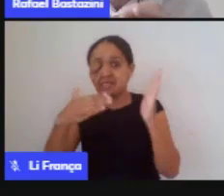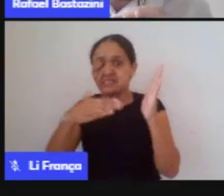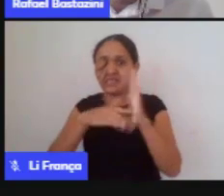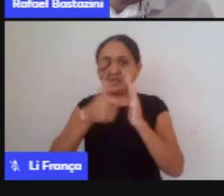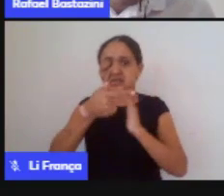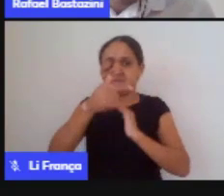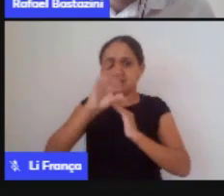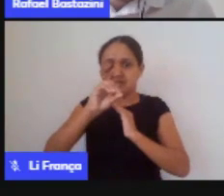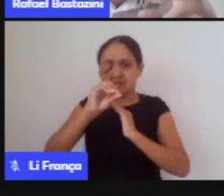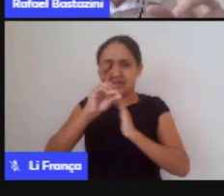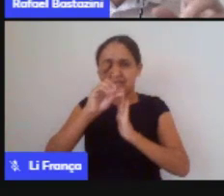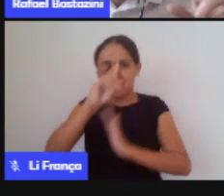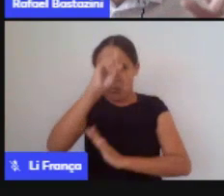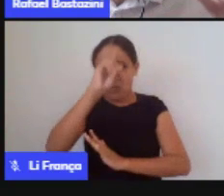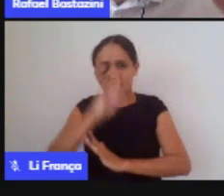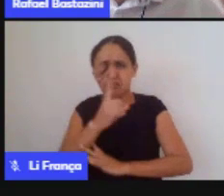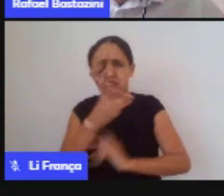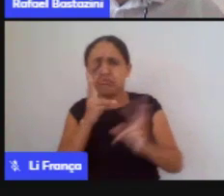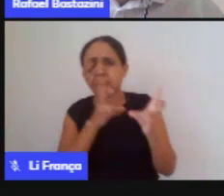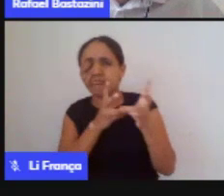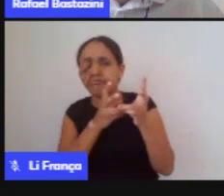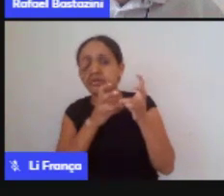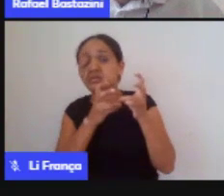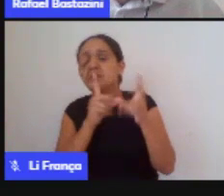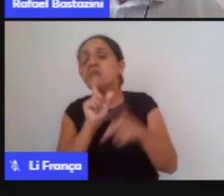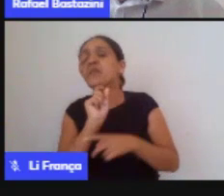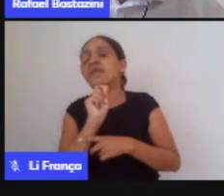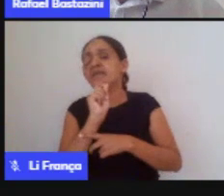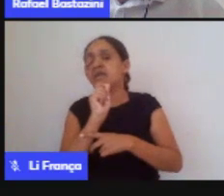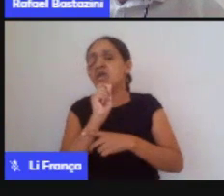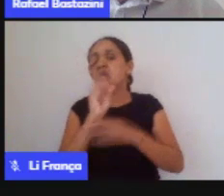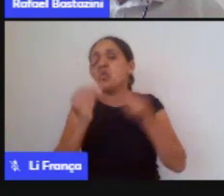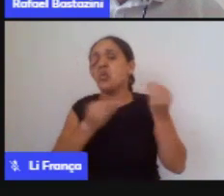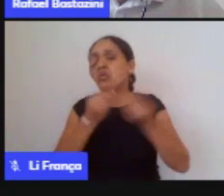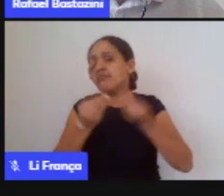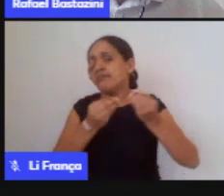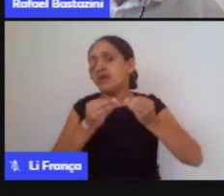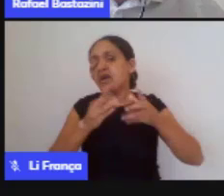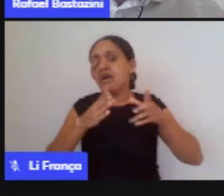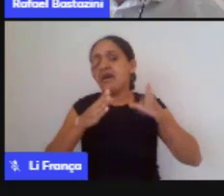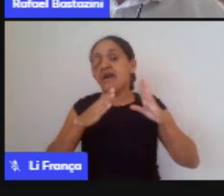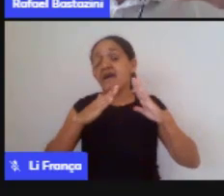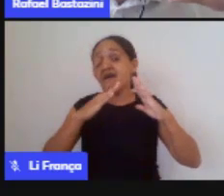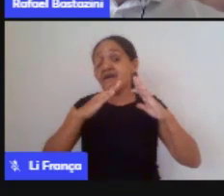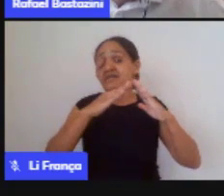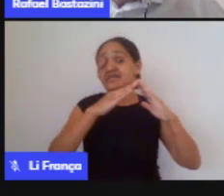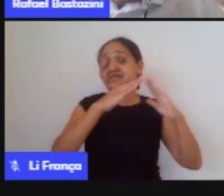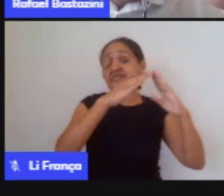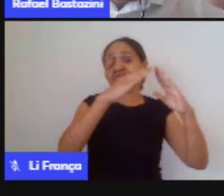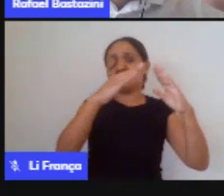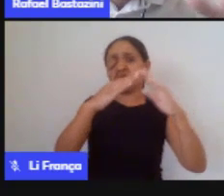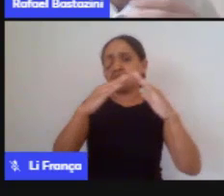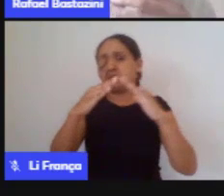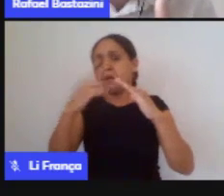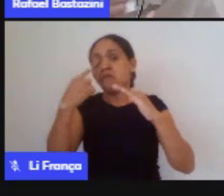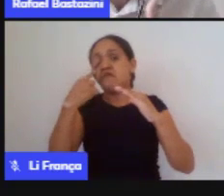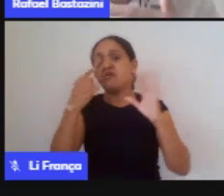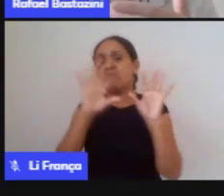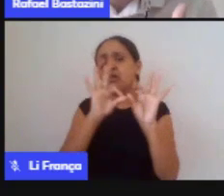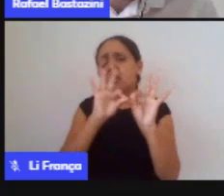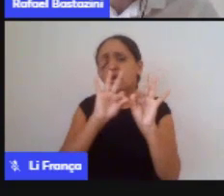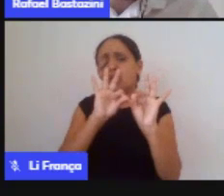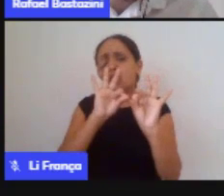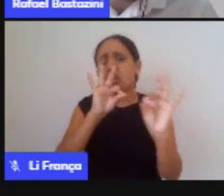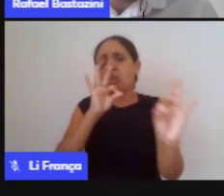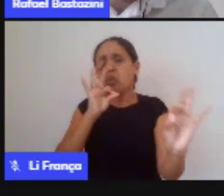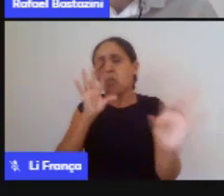amarelos, percebam como que os loteamentos foram instalados longe